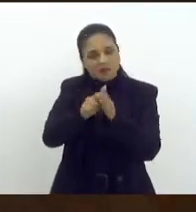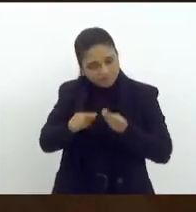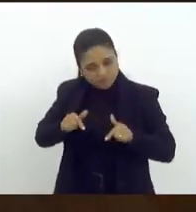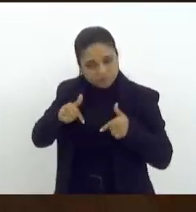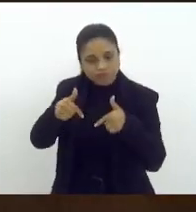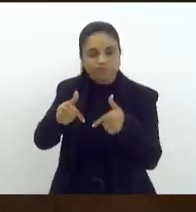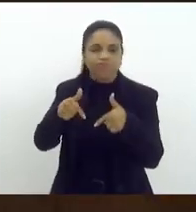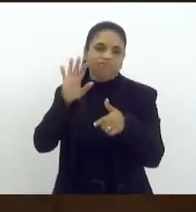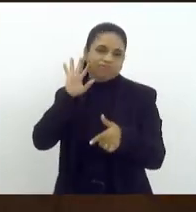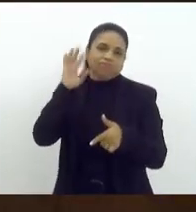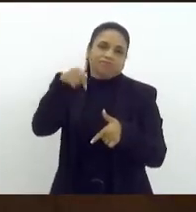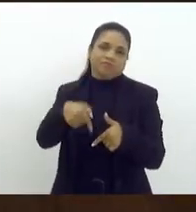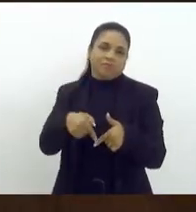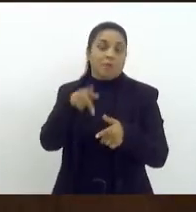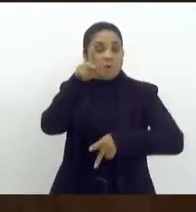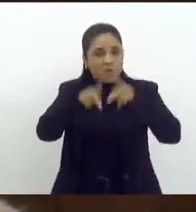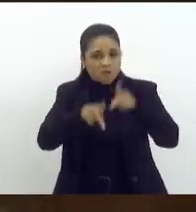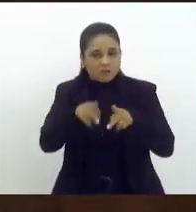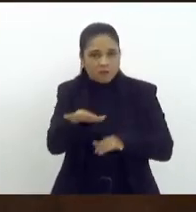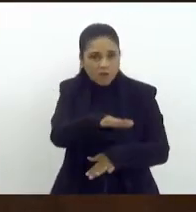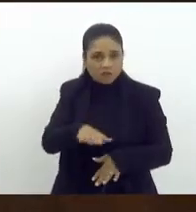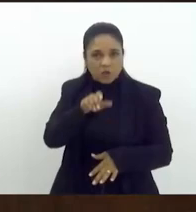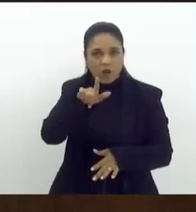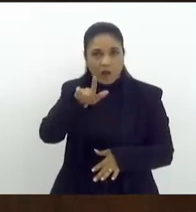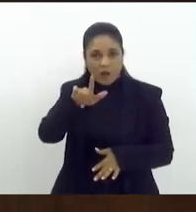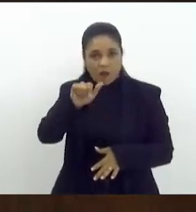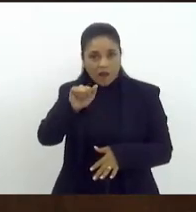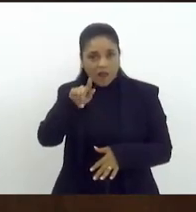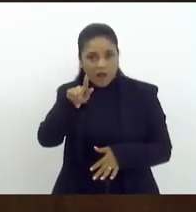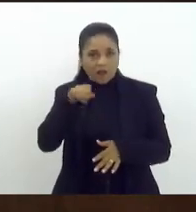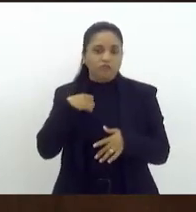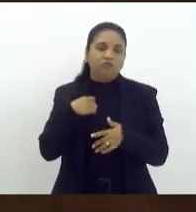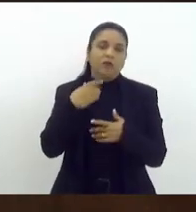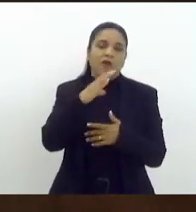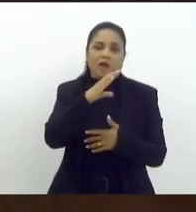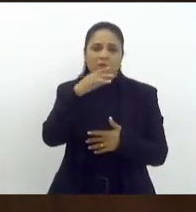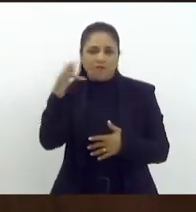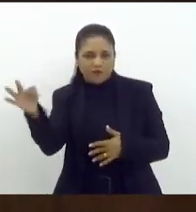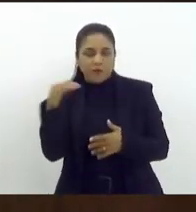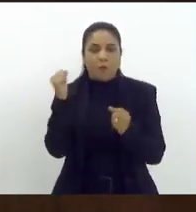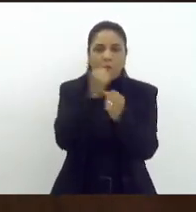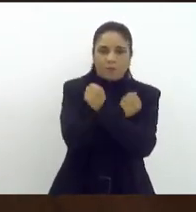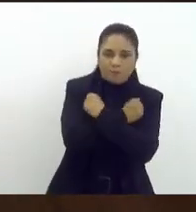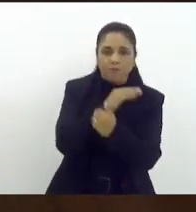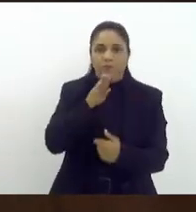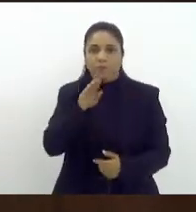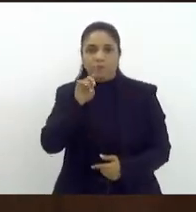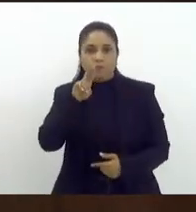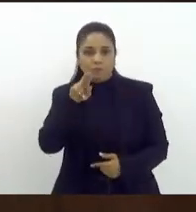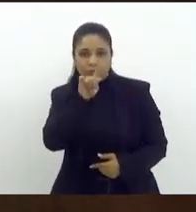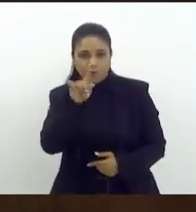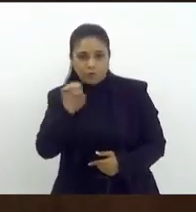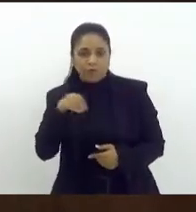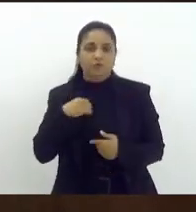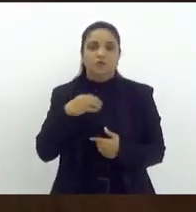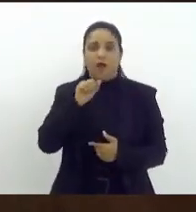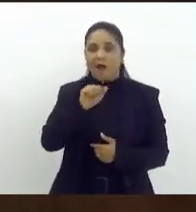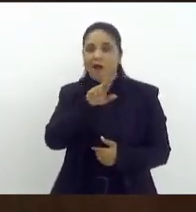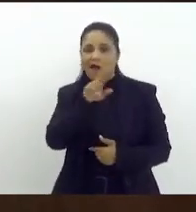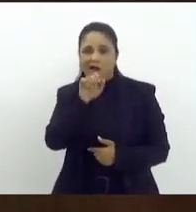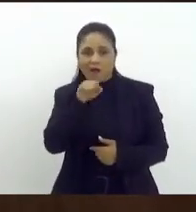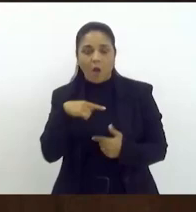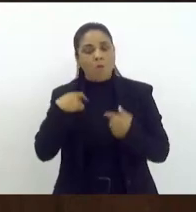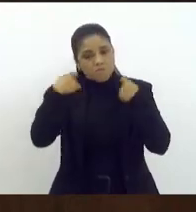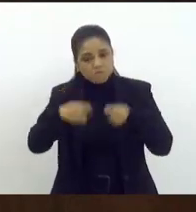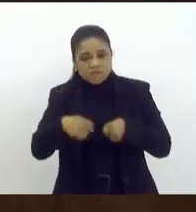tomaram para que a população da região dos lagos eu falo Cabo Frio Araruama São Pedro da Aldeia Búzios entre outras não soube que você esteja bem serviço